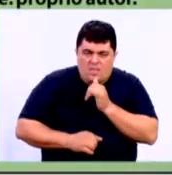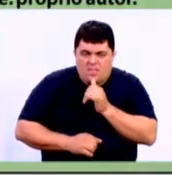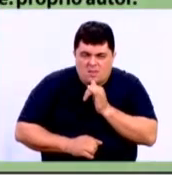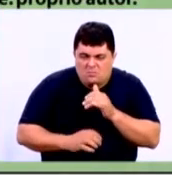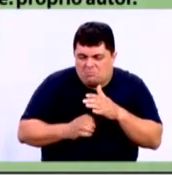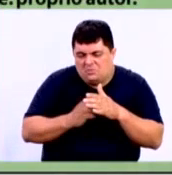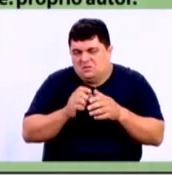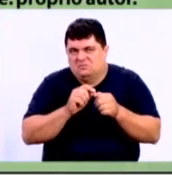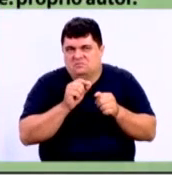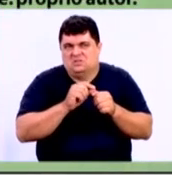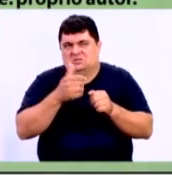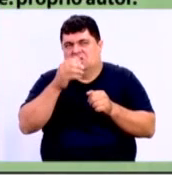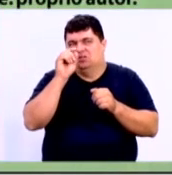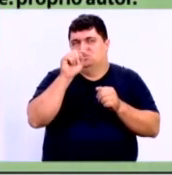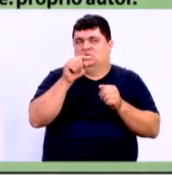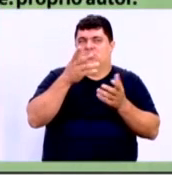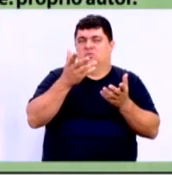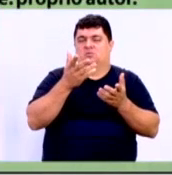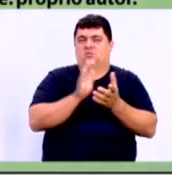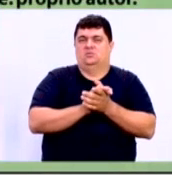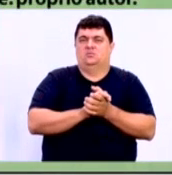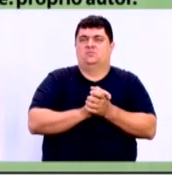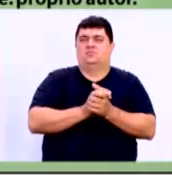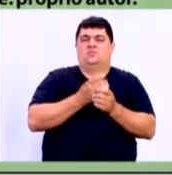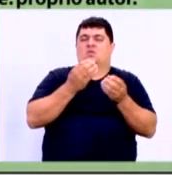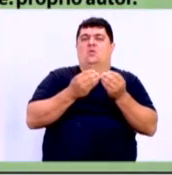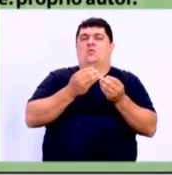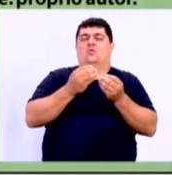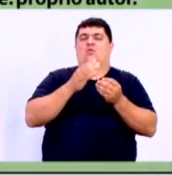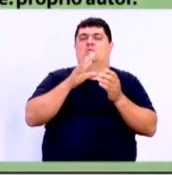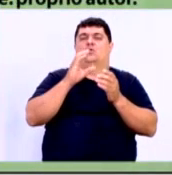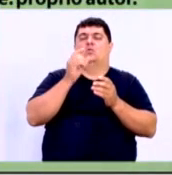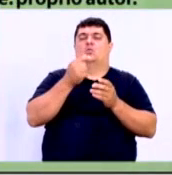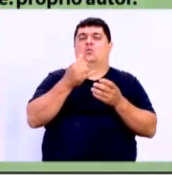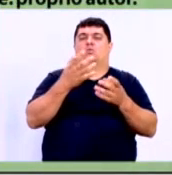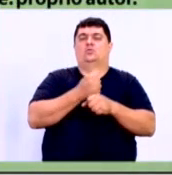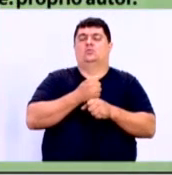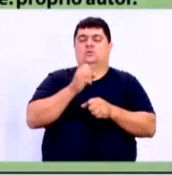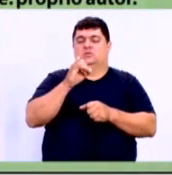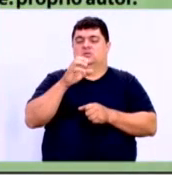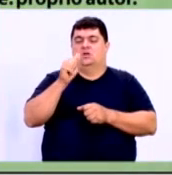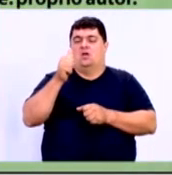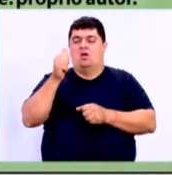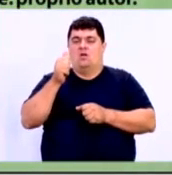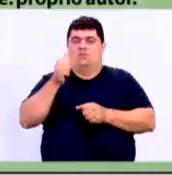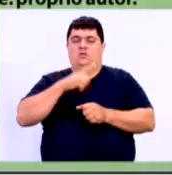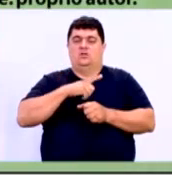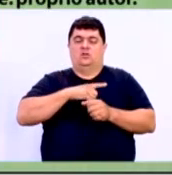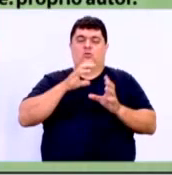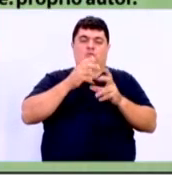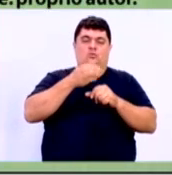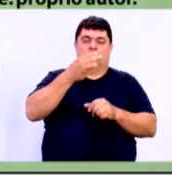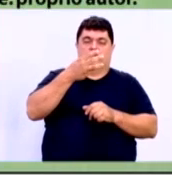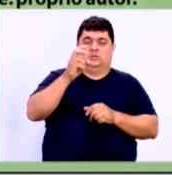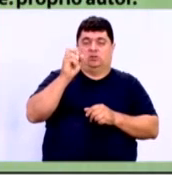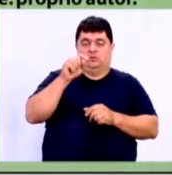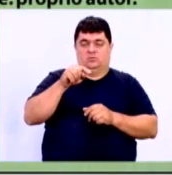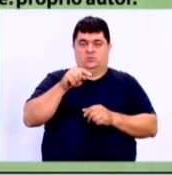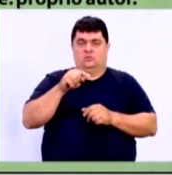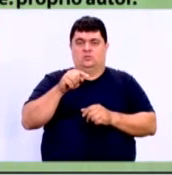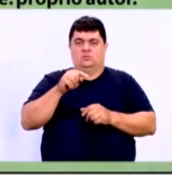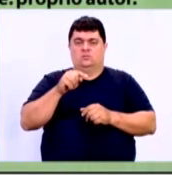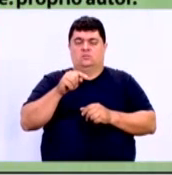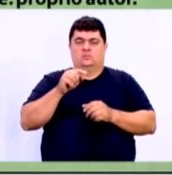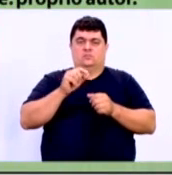unidades. 10 mil unidades. Então como vai ficar esse custo? Se a alfa teve um custo total de 35 mil, a